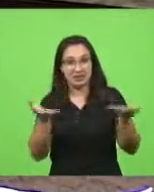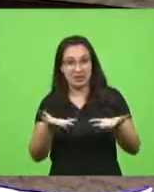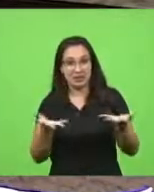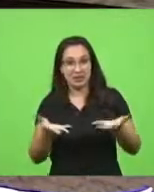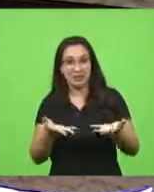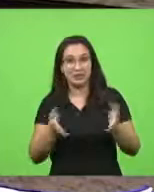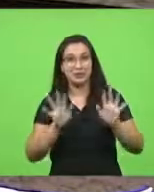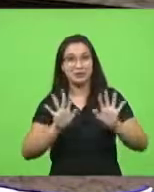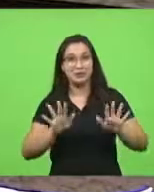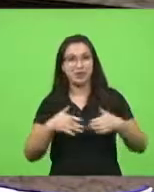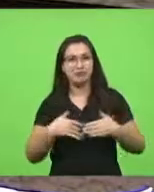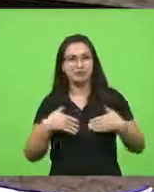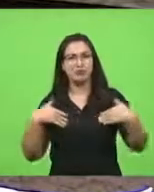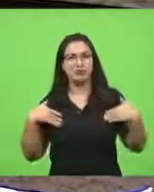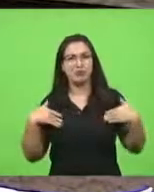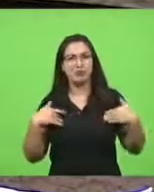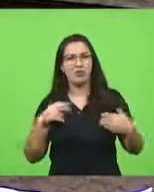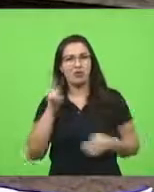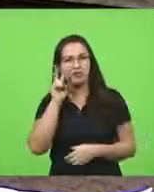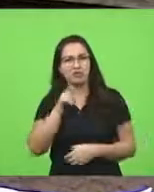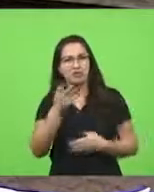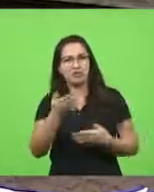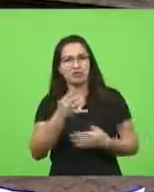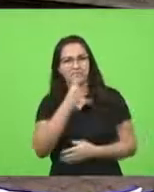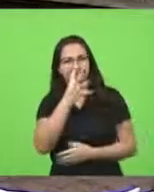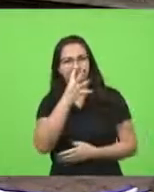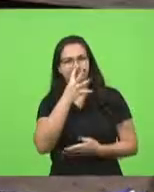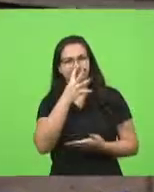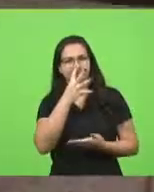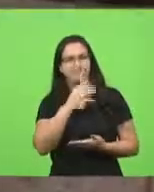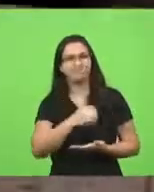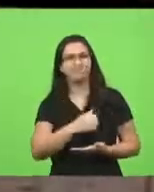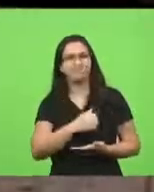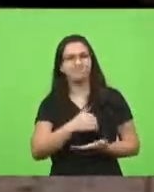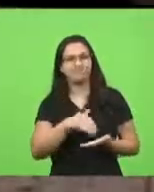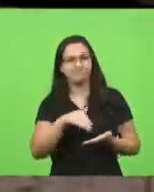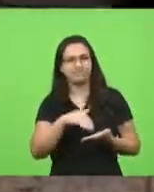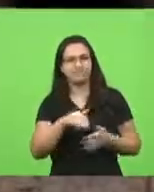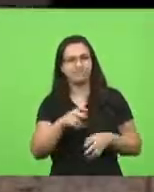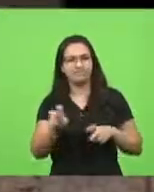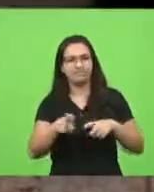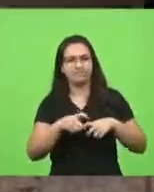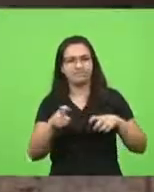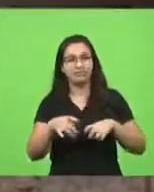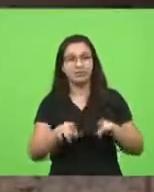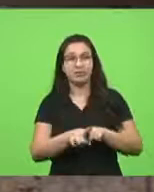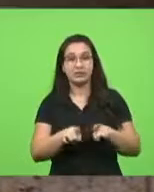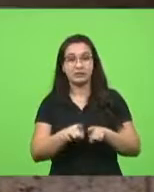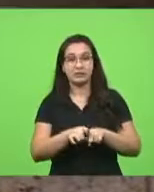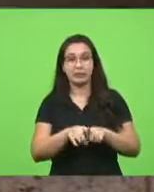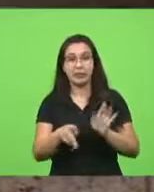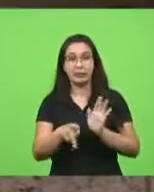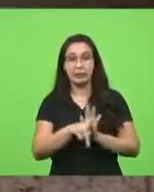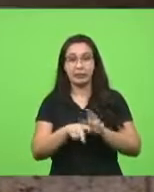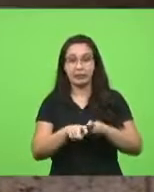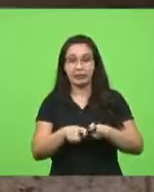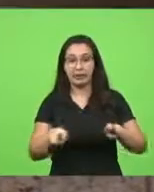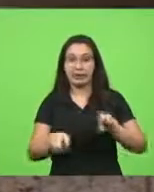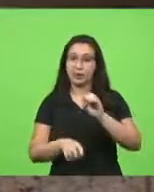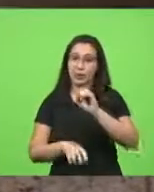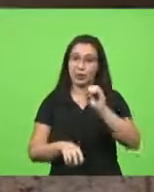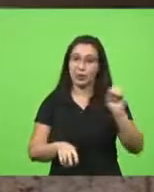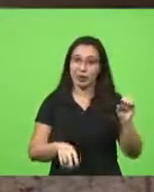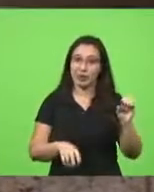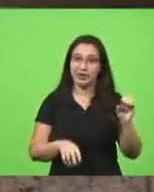honra tê-lo como secretário da Agricultura, por ser nosso colega também de bancada do Oeste, representando esse setor,